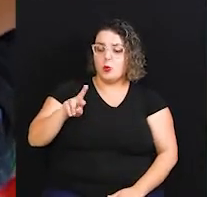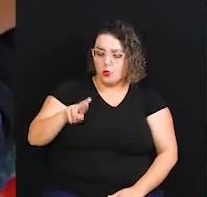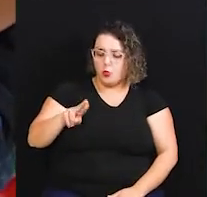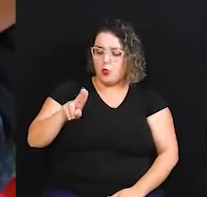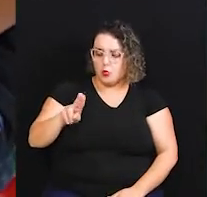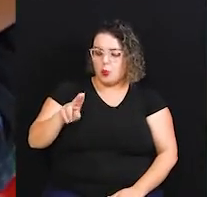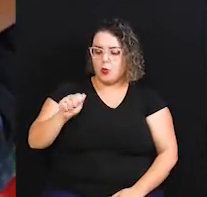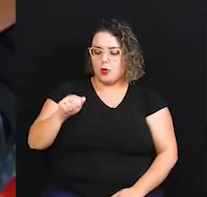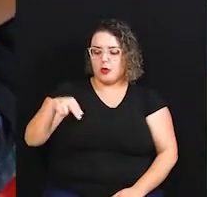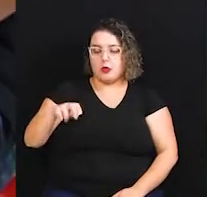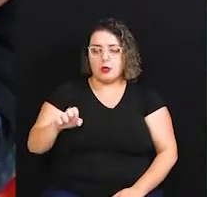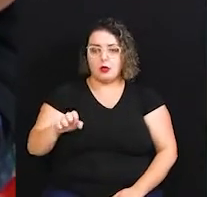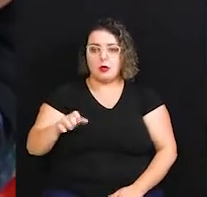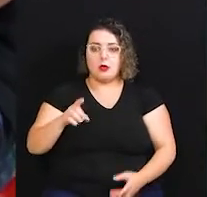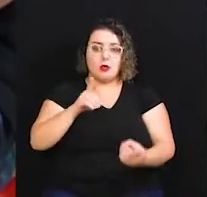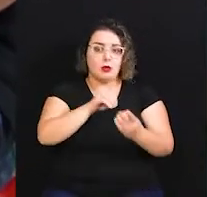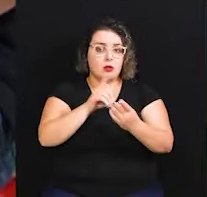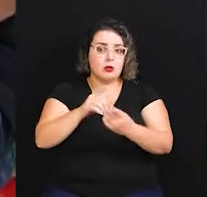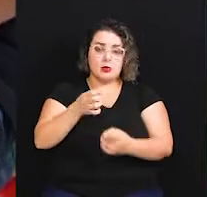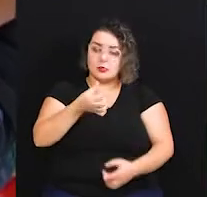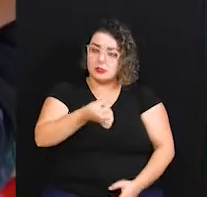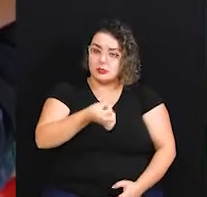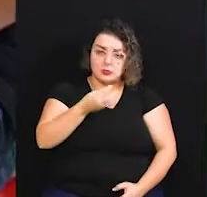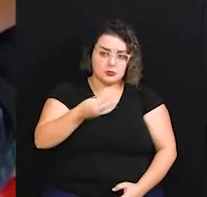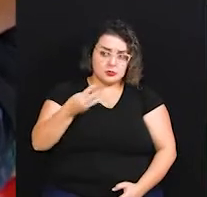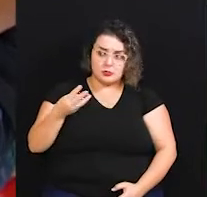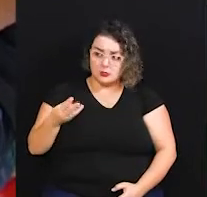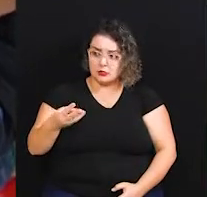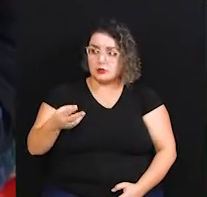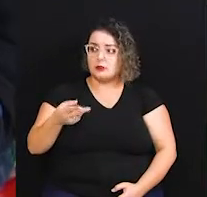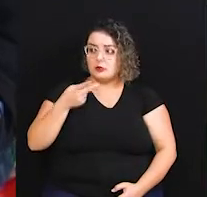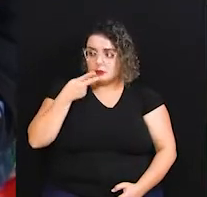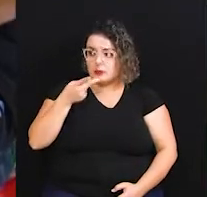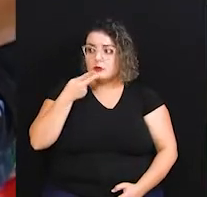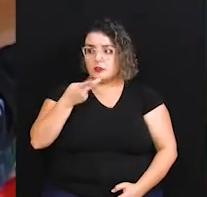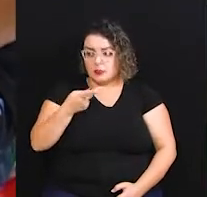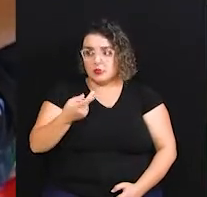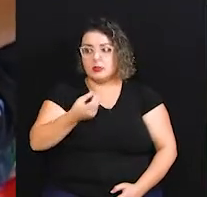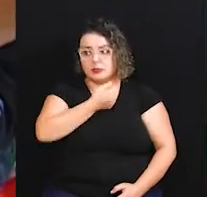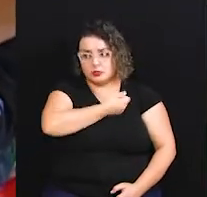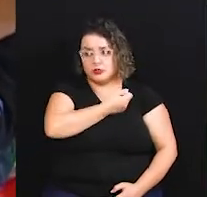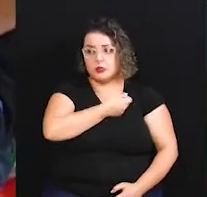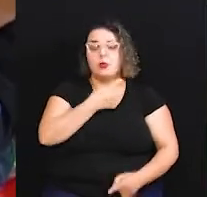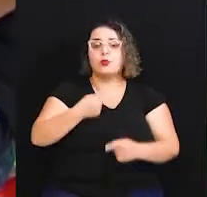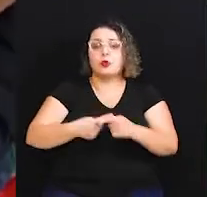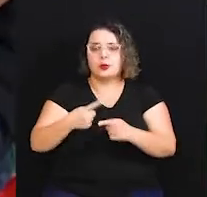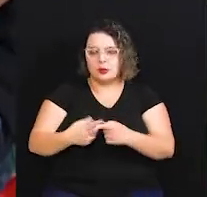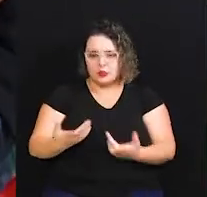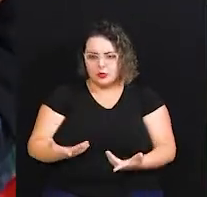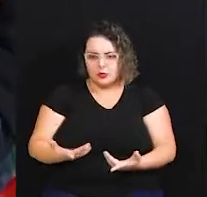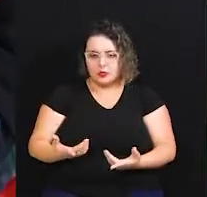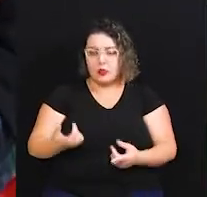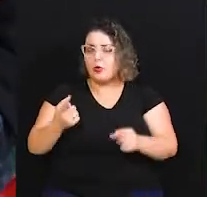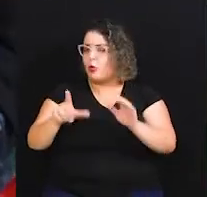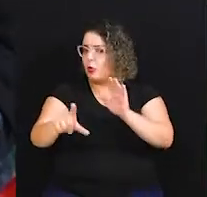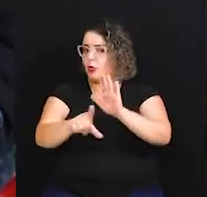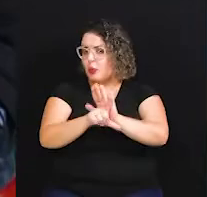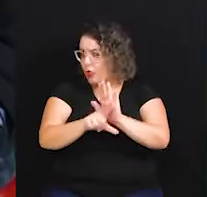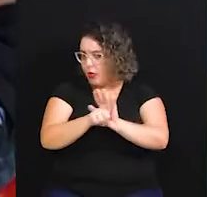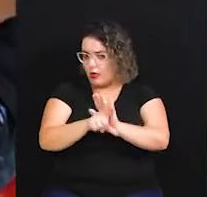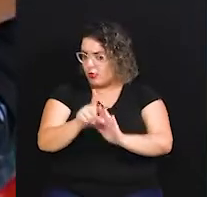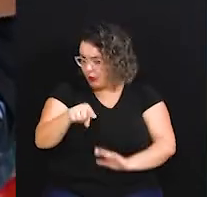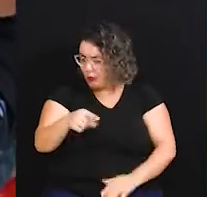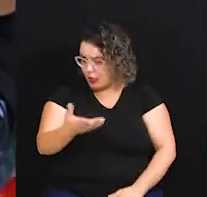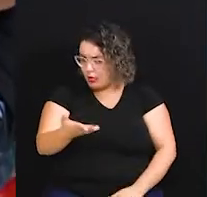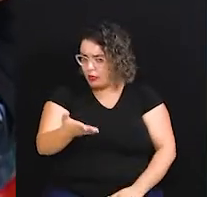hoje, o Anelo atende 633 alunos. Eu estou repetindo muito esse número. Por quê? A lei